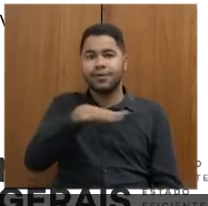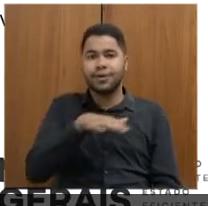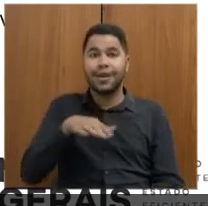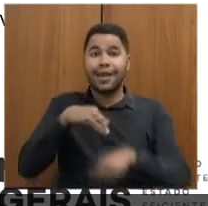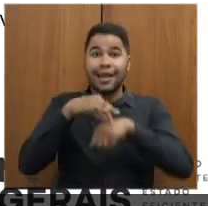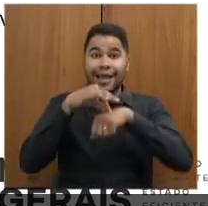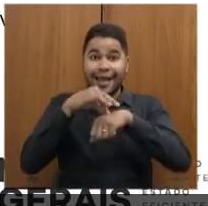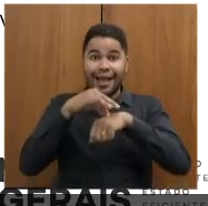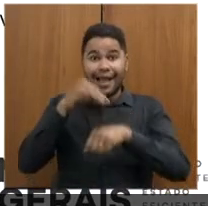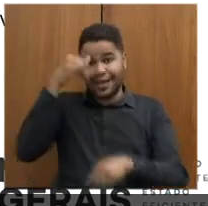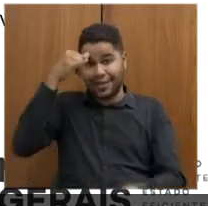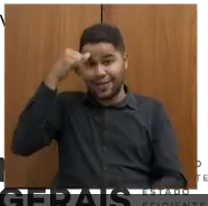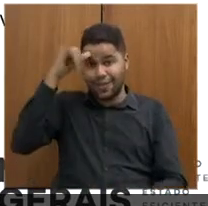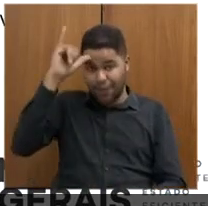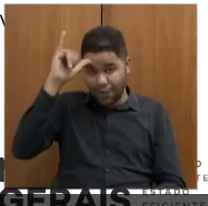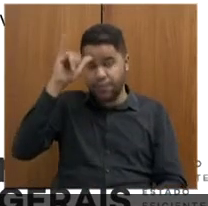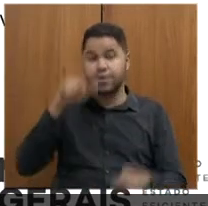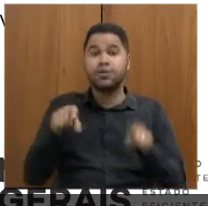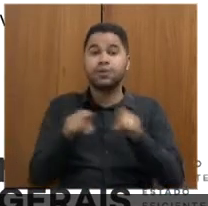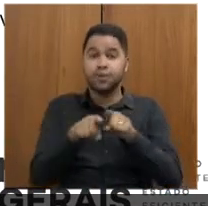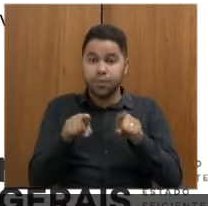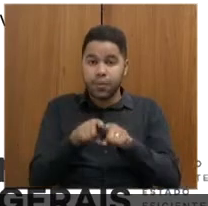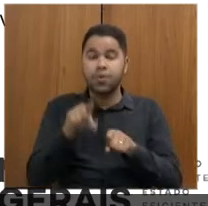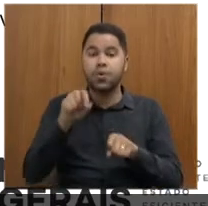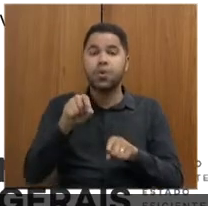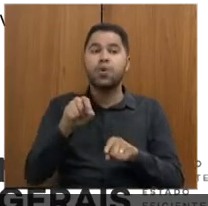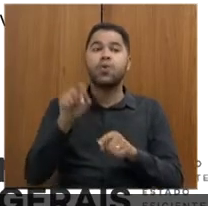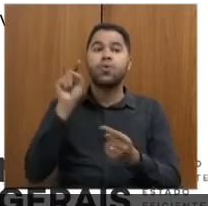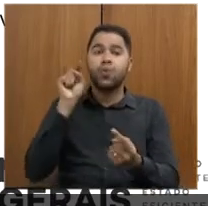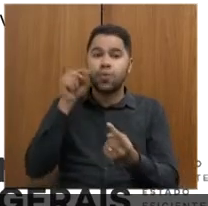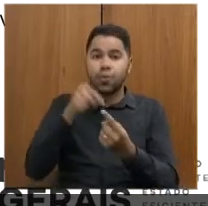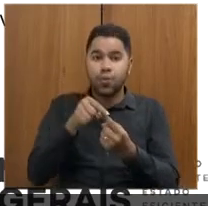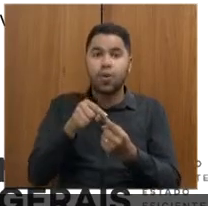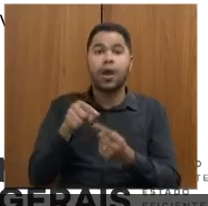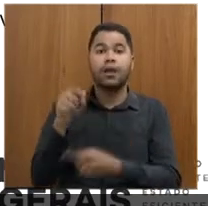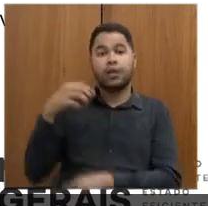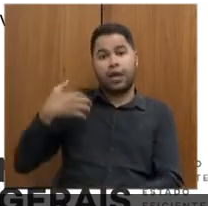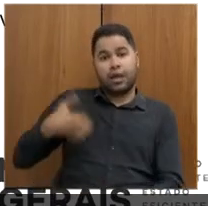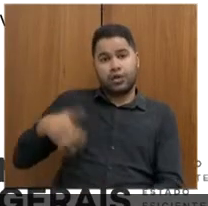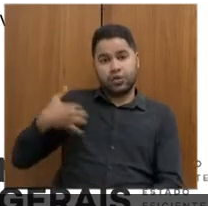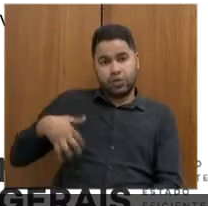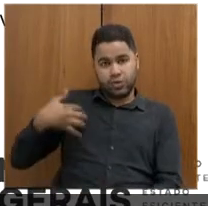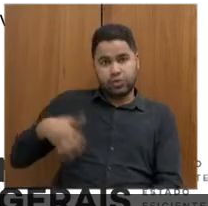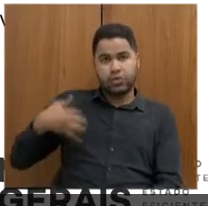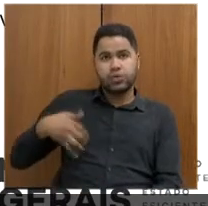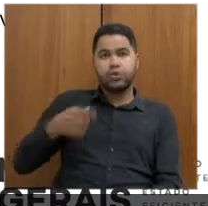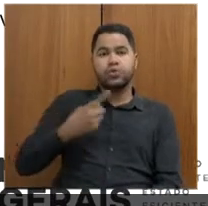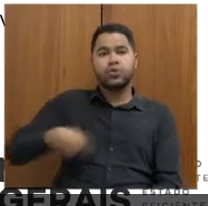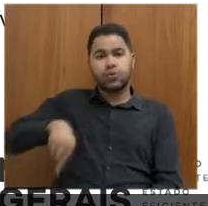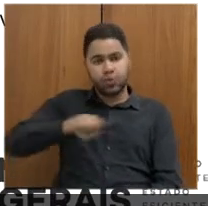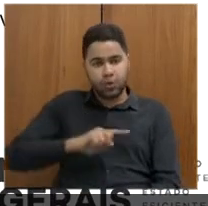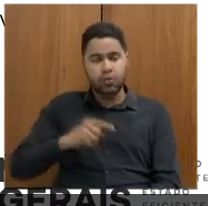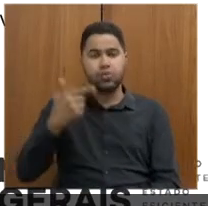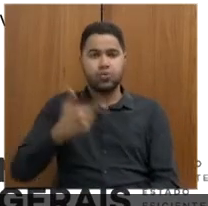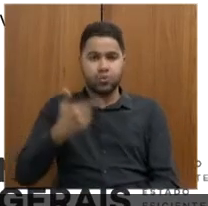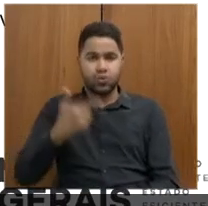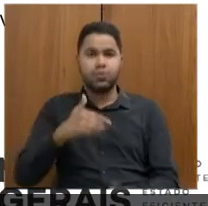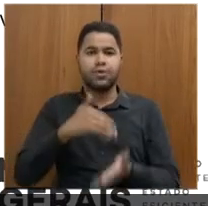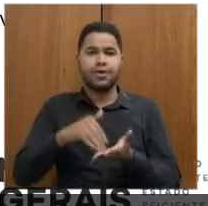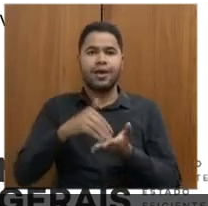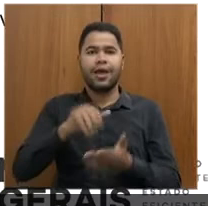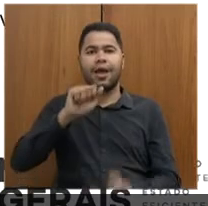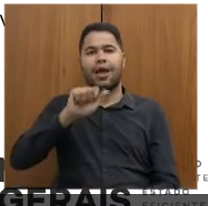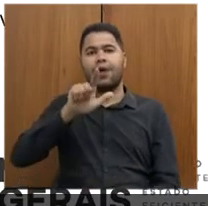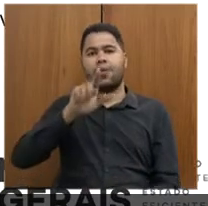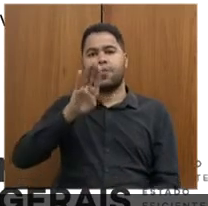carne bovina tivemos ainda uma missão na Argentina a qual o nosso subsecretário albanês